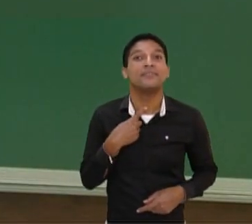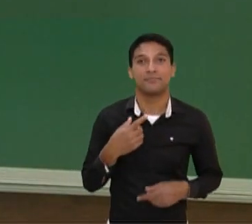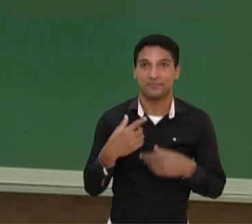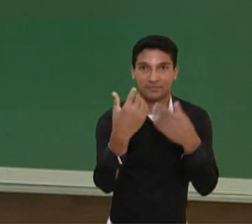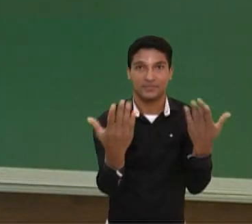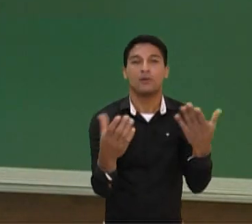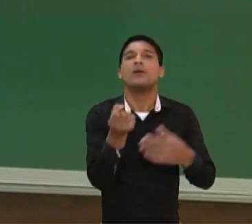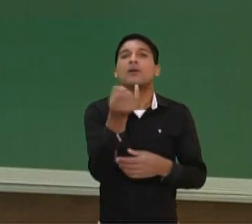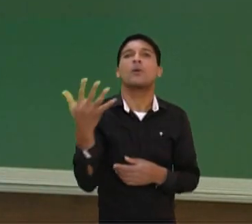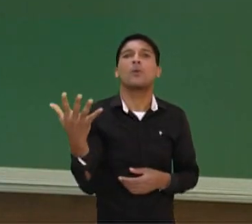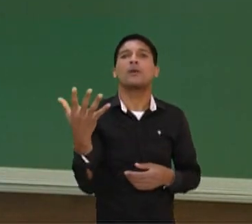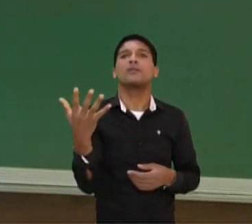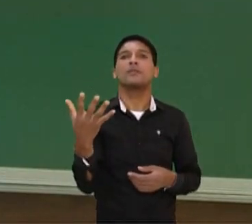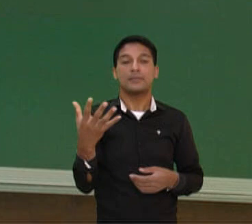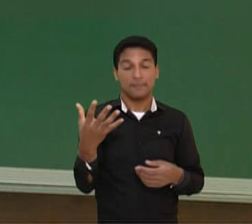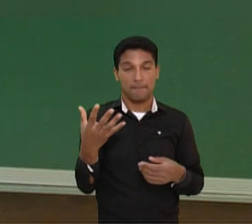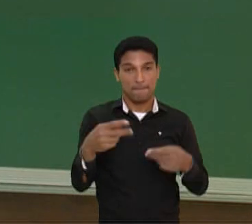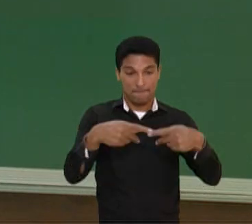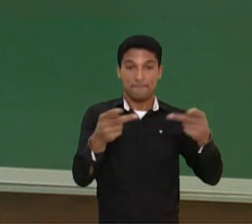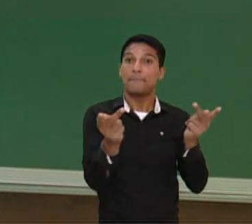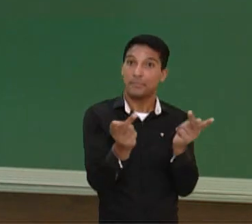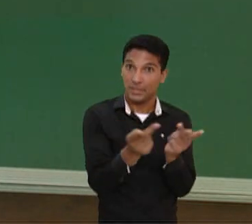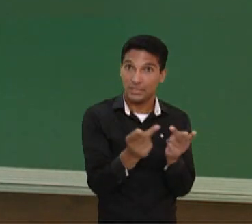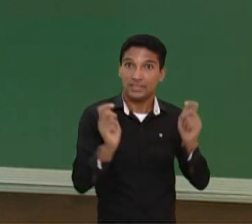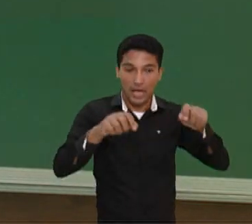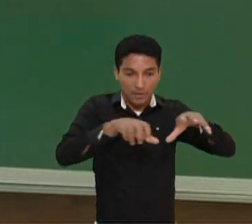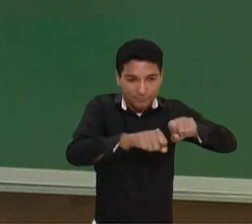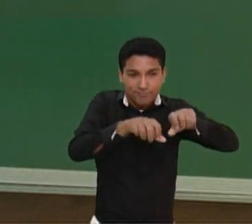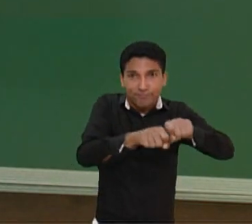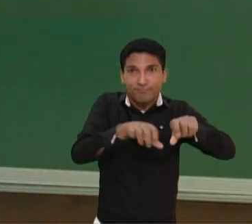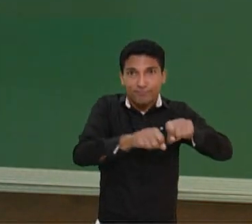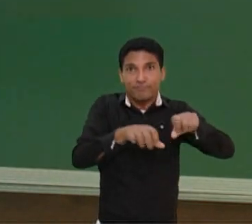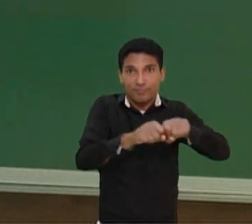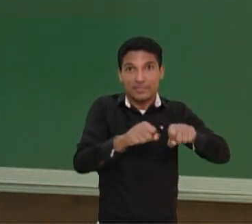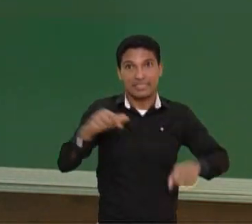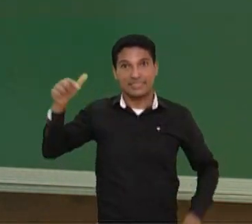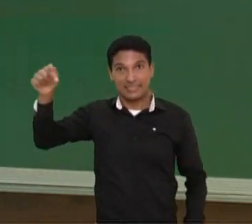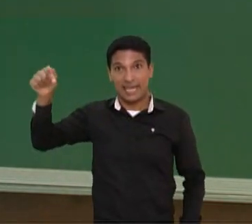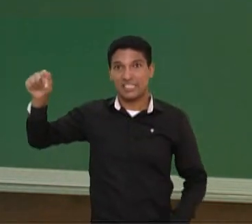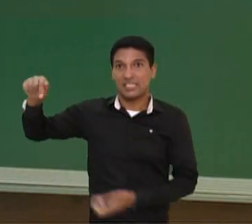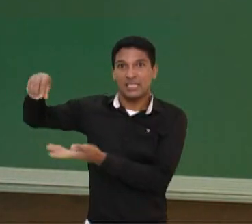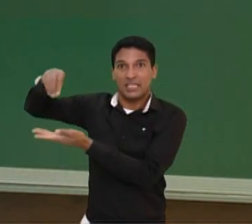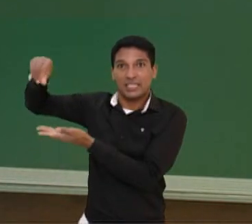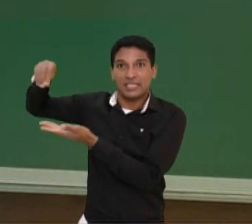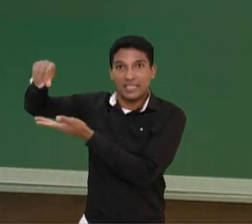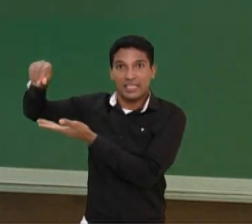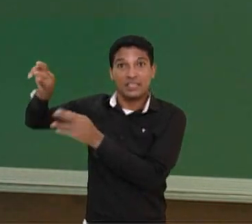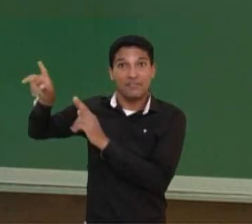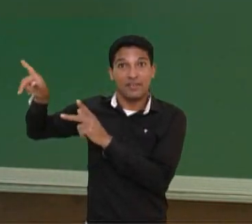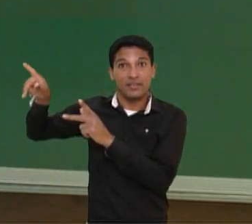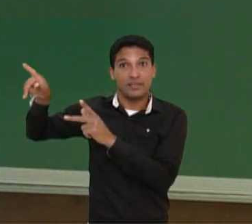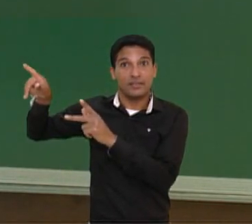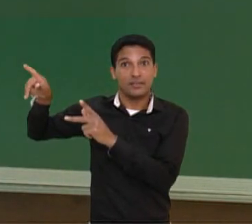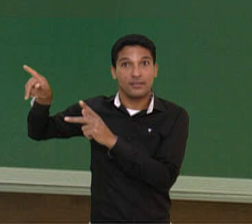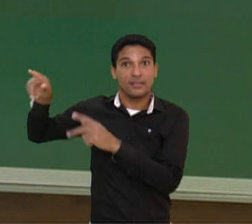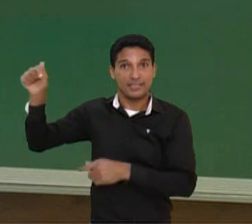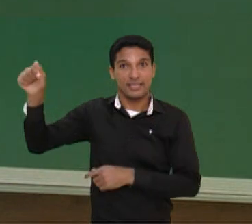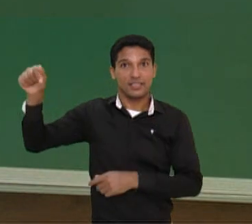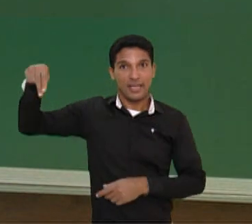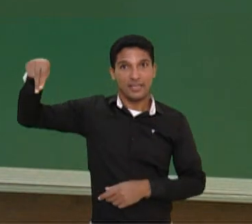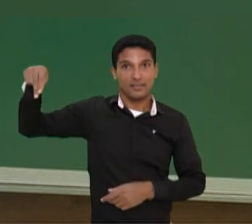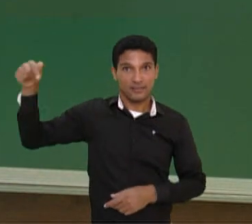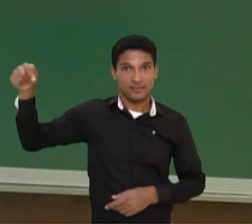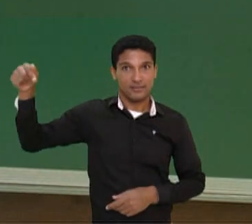ser produzidas dispondo de 7 ingredientes diferentes? Então, eu tenho uma quantidade de ingredientes que são 7. O nosso N, que é o